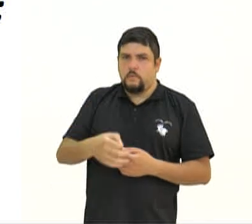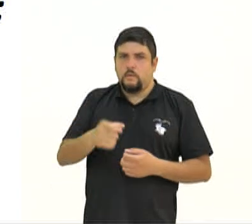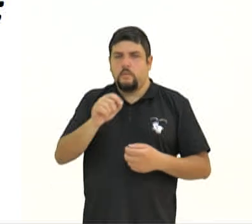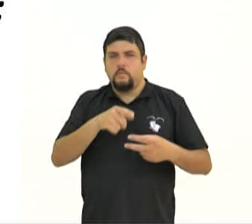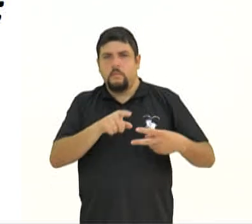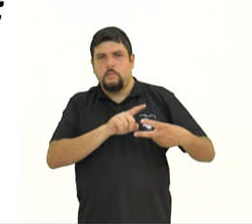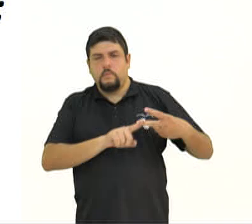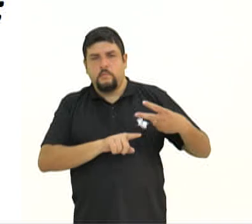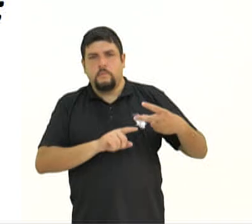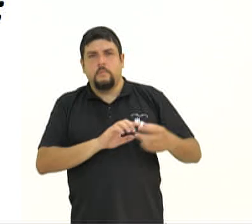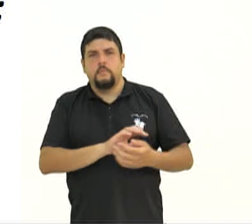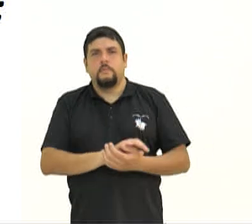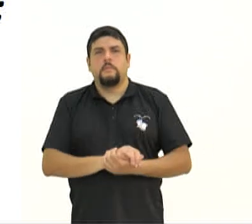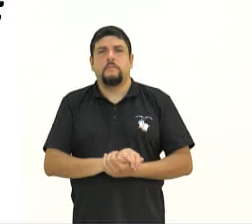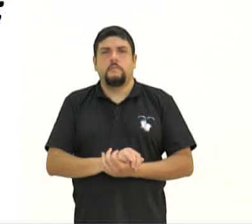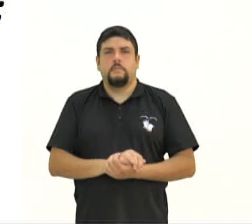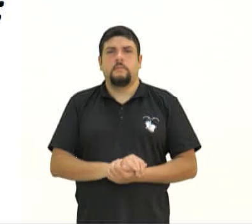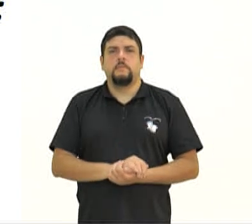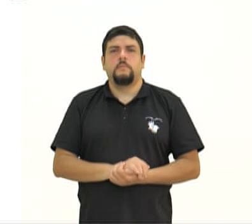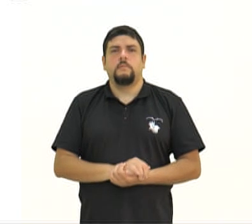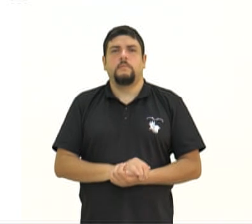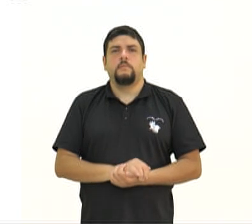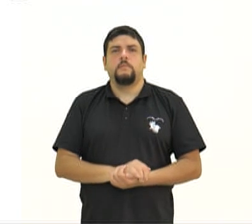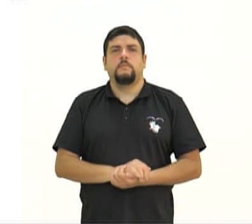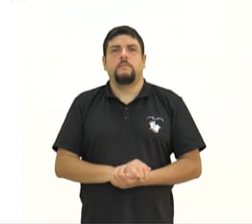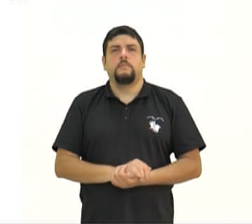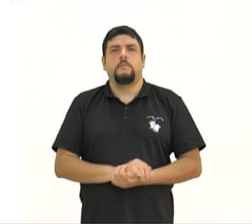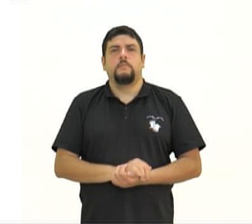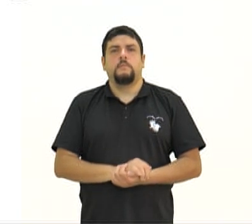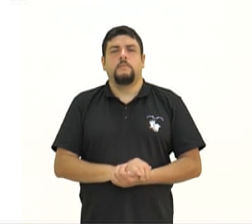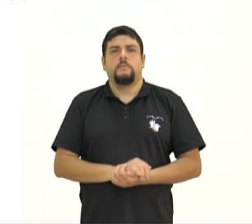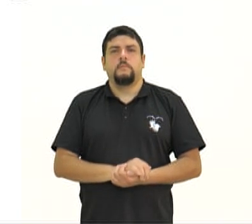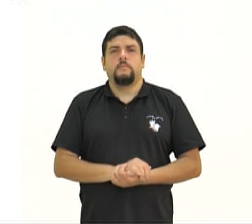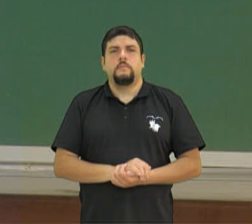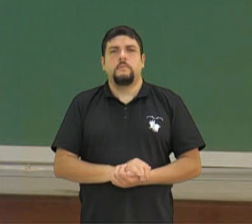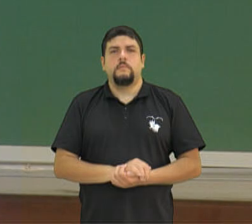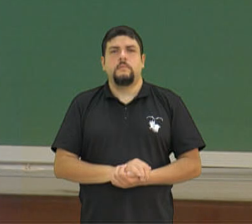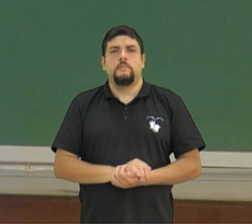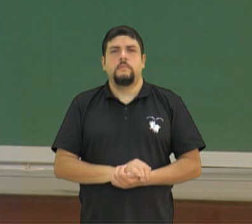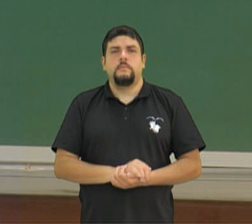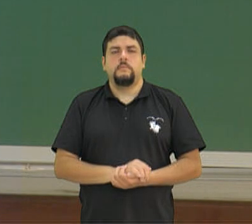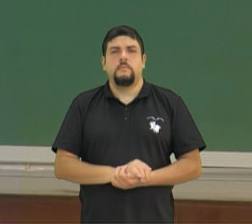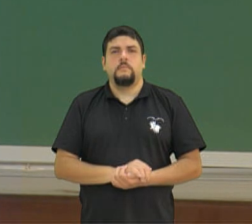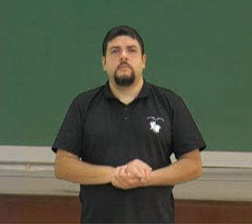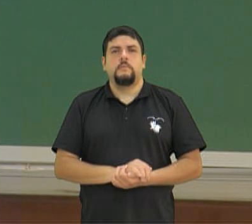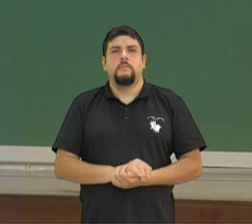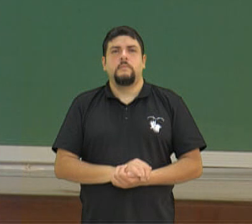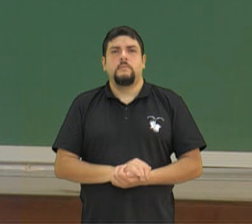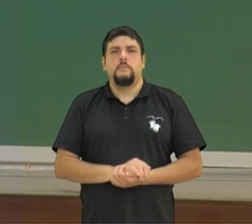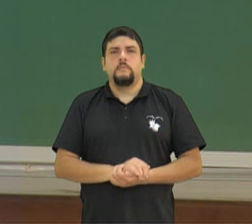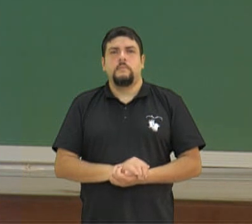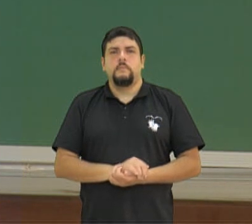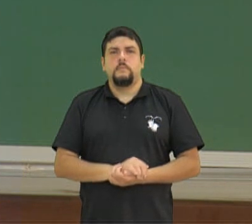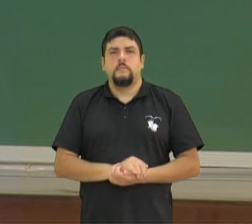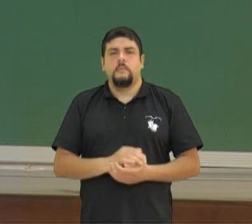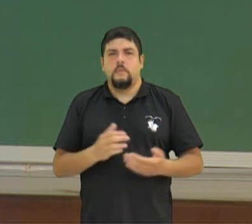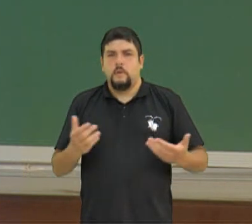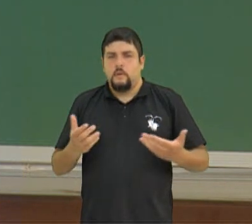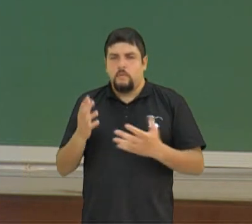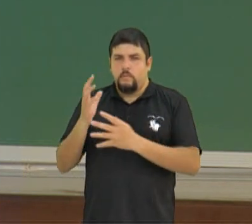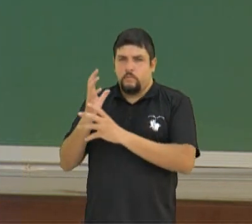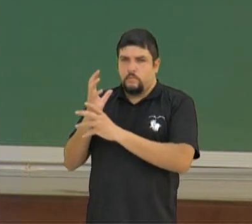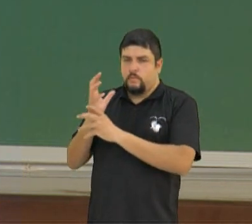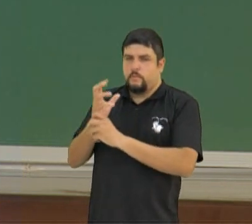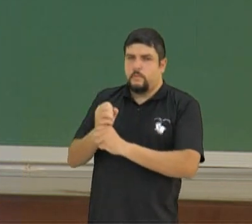las manos e los dedos, bien? Que vimos então em essa classe, chicos? Vamos recordar